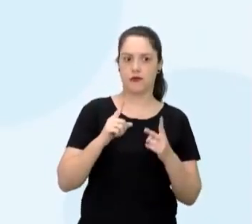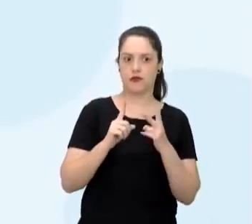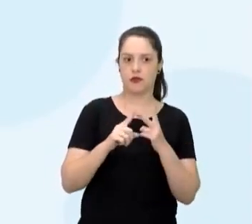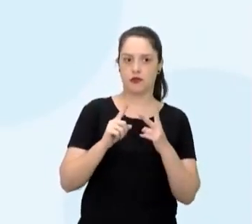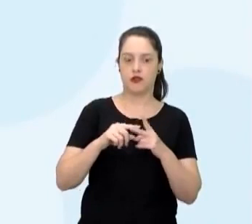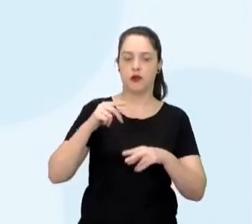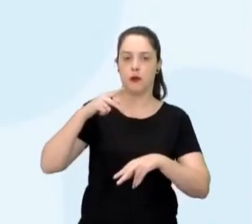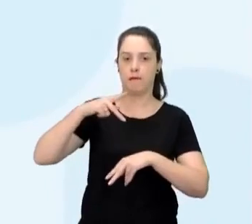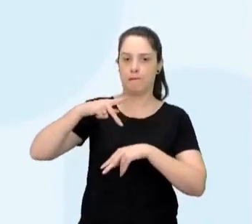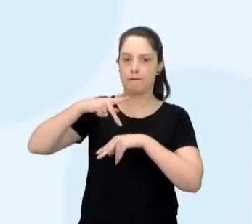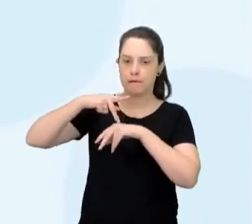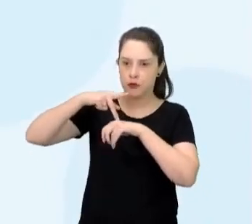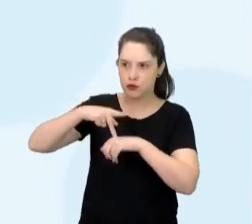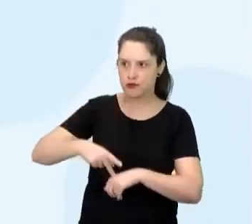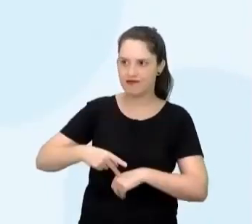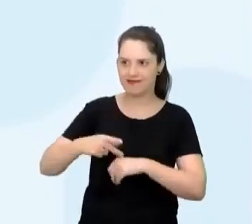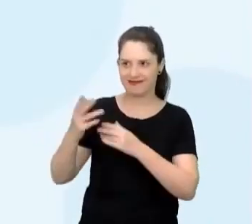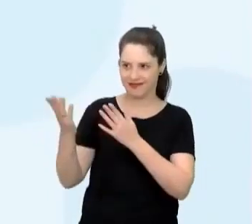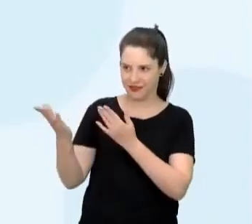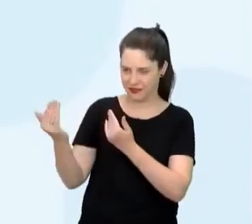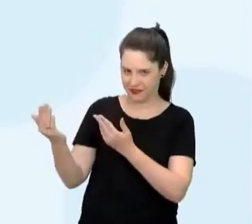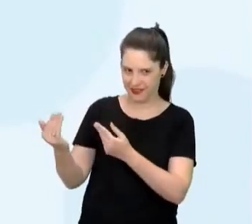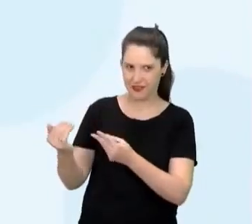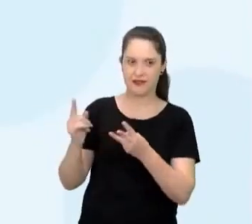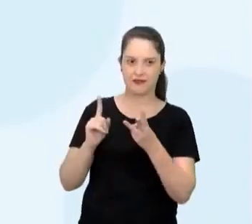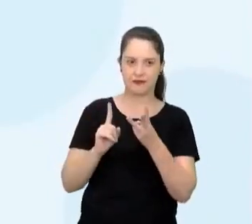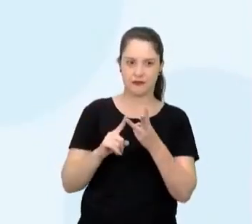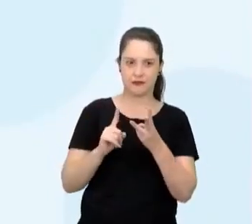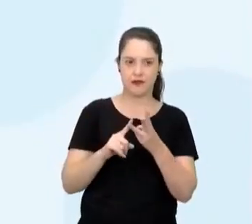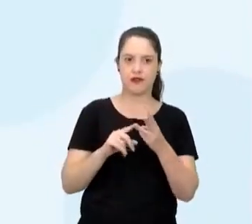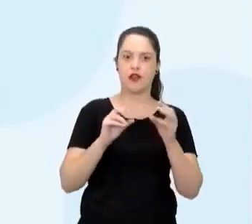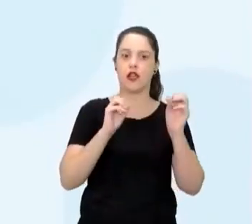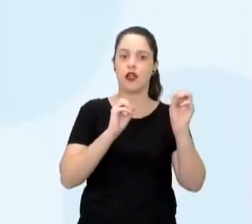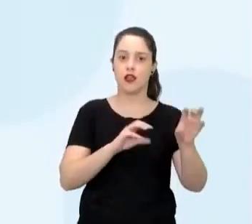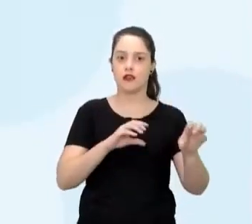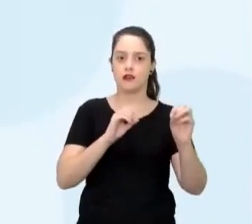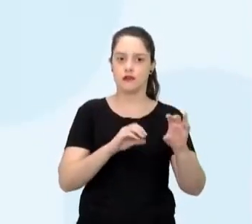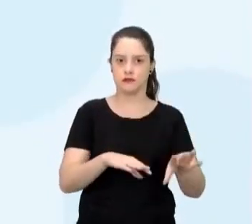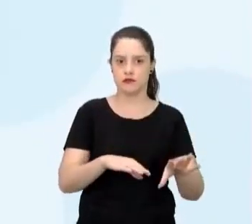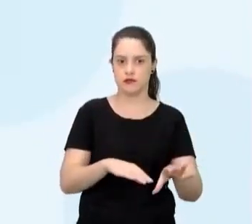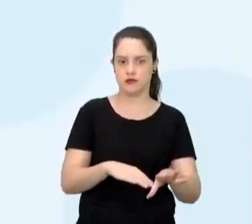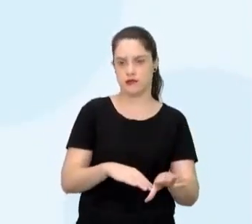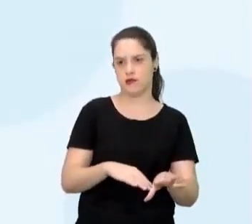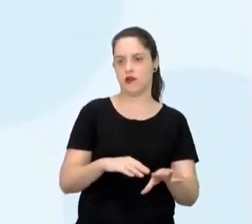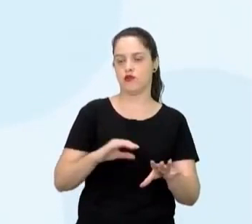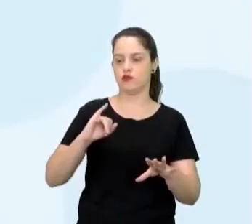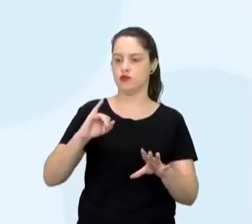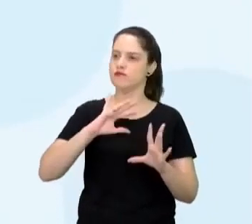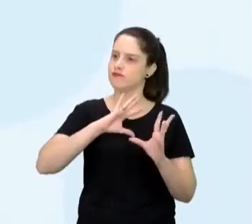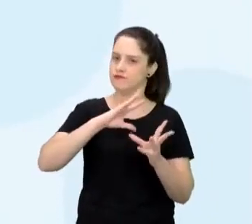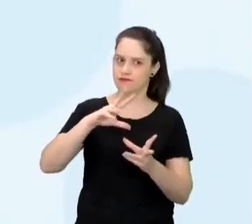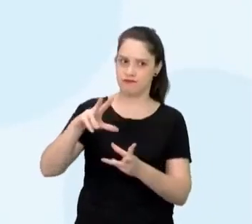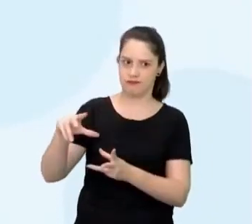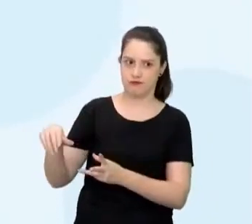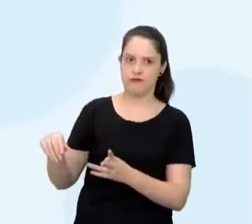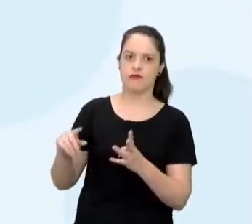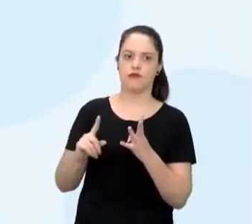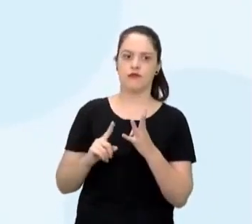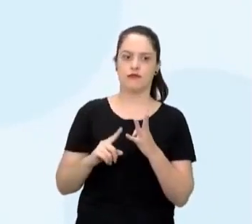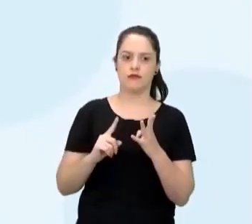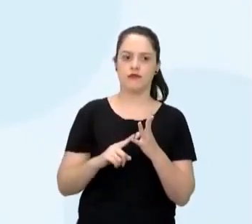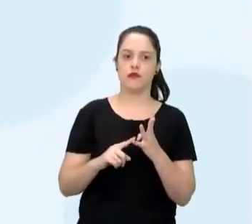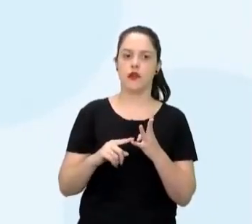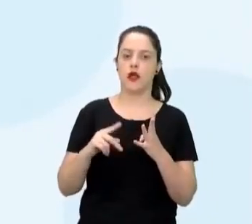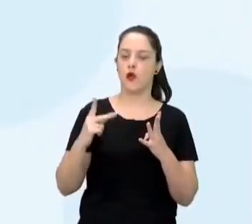segundo, protagonismo juvenil. Terceiro, educação interdimensional. E o quarto,